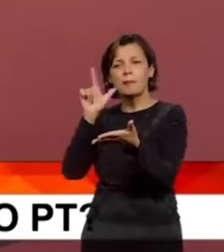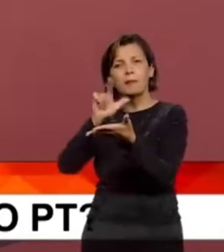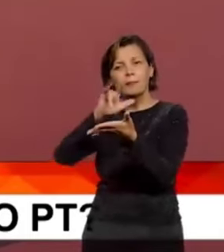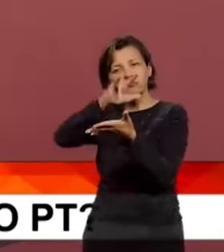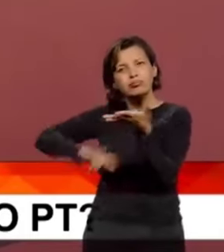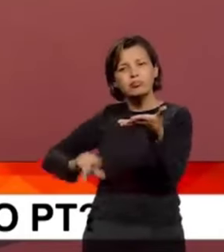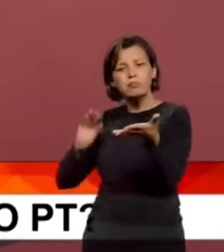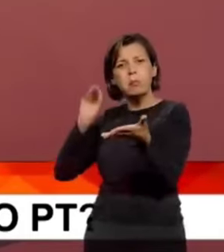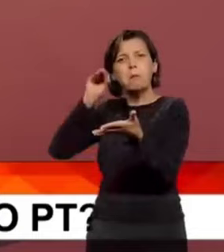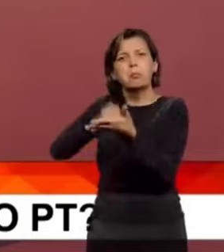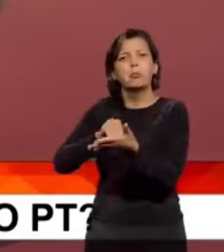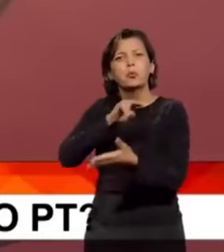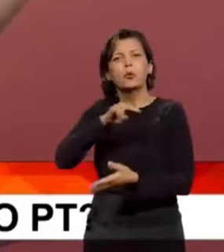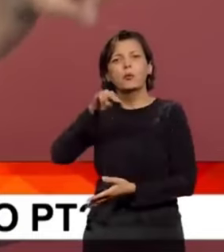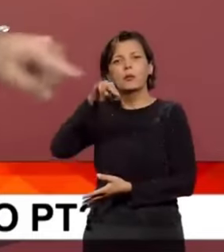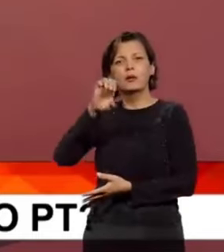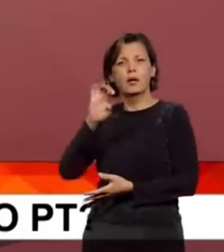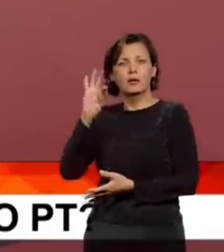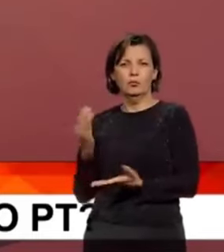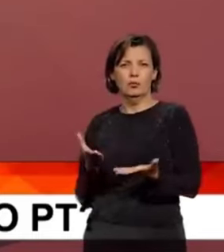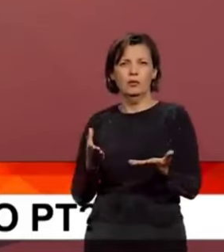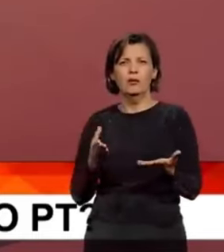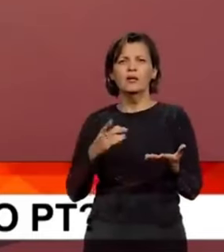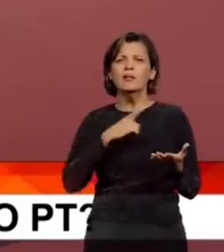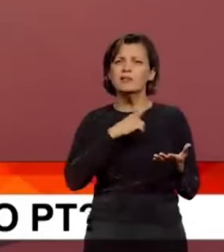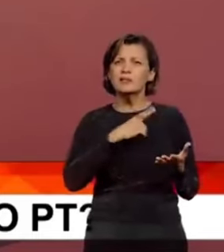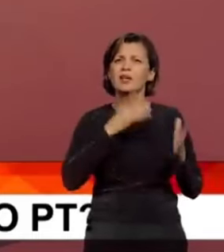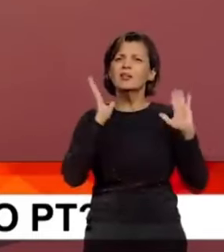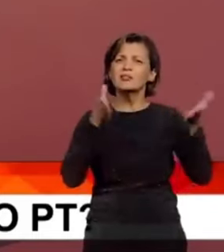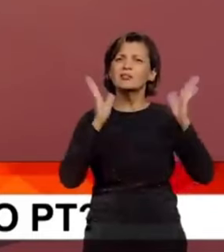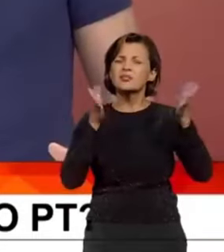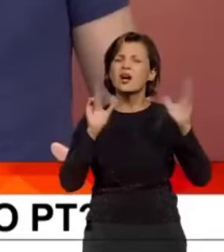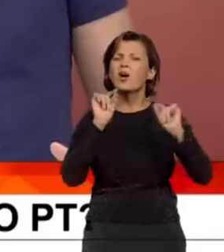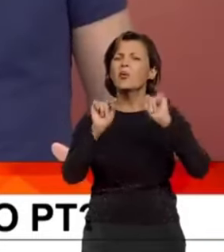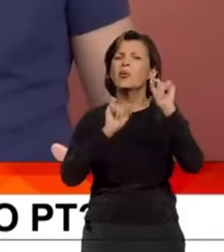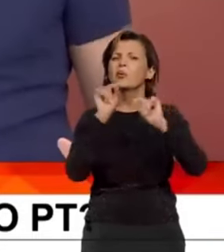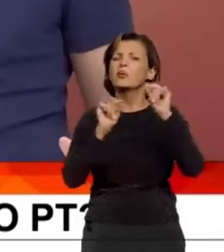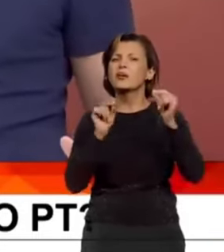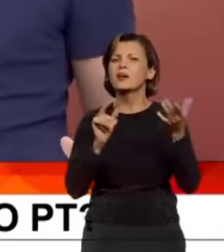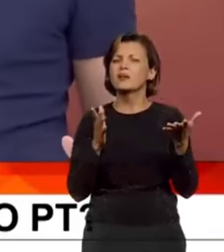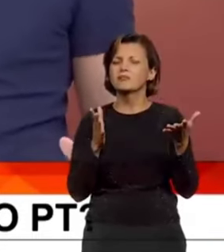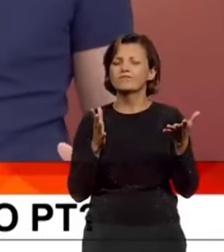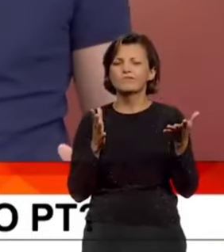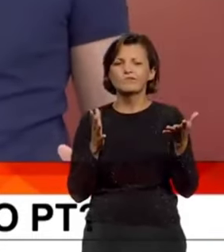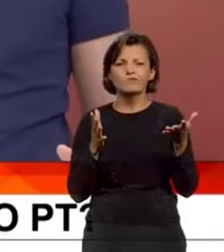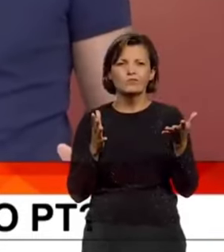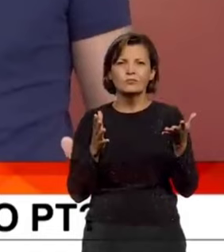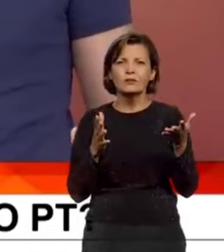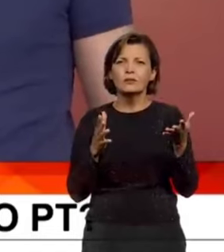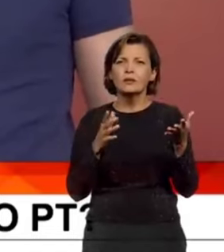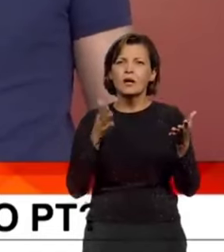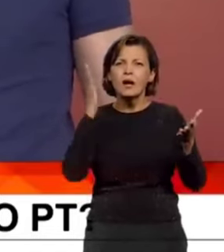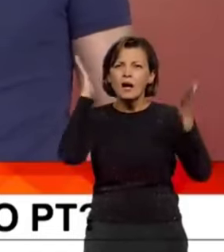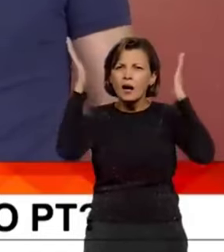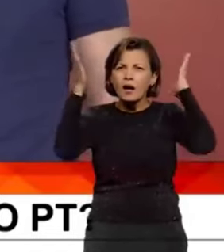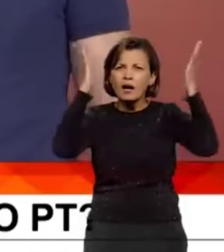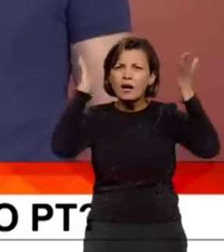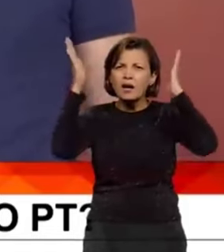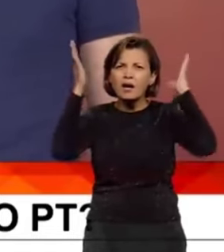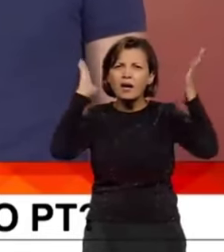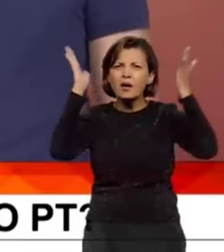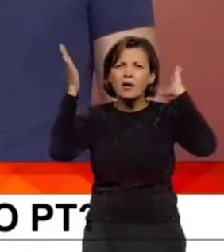roubou mais de 30 aqueles vagões Sabe aqueles ladrões ele pegou 30 Como é que chama a container 30